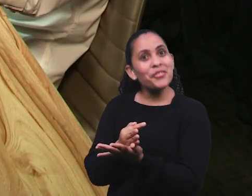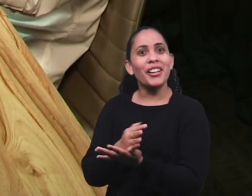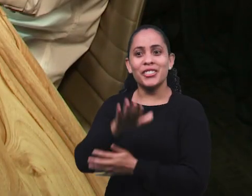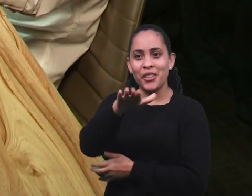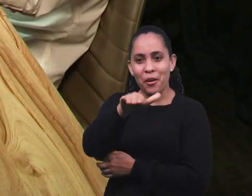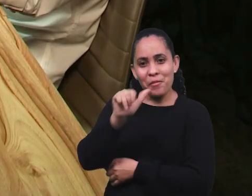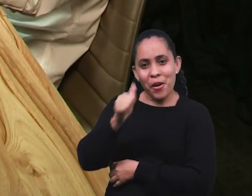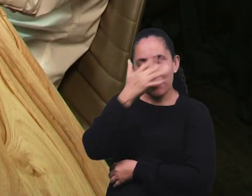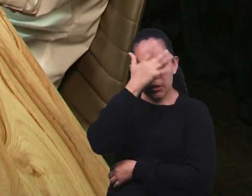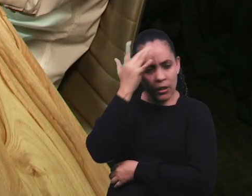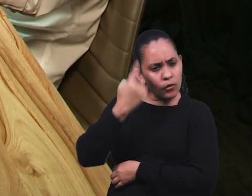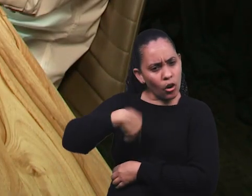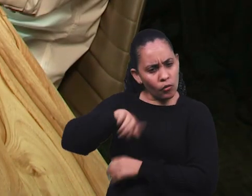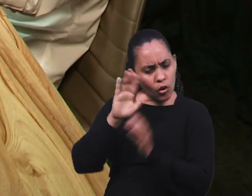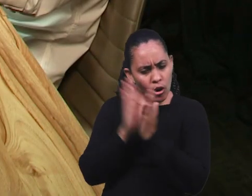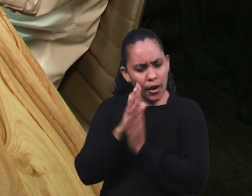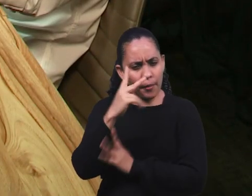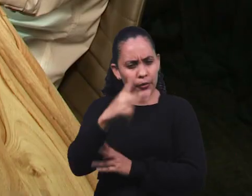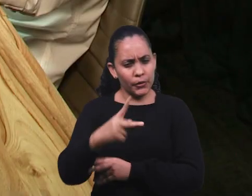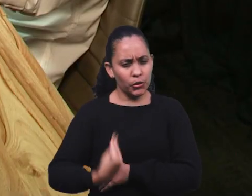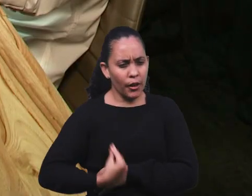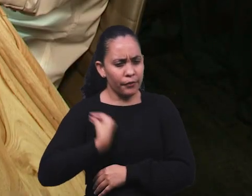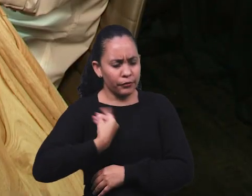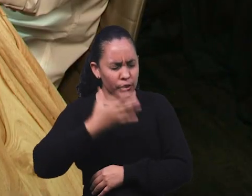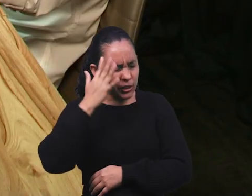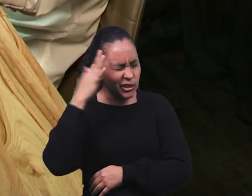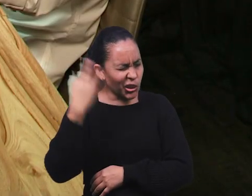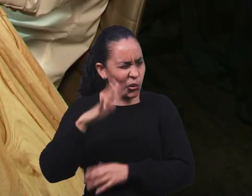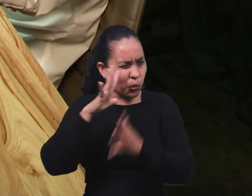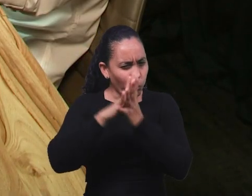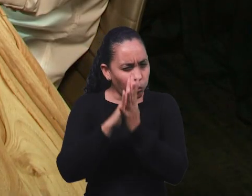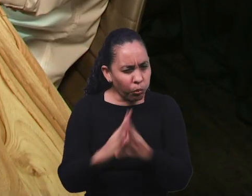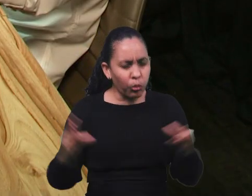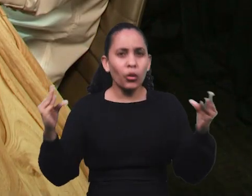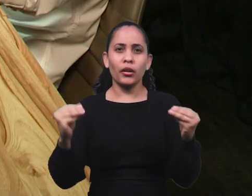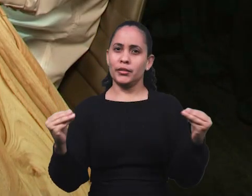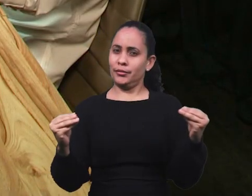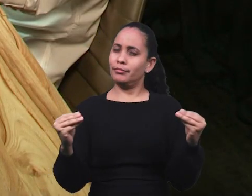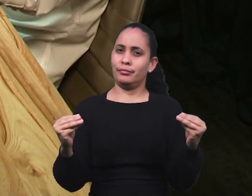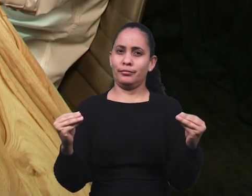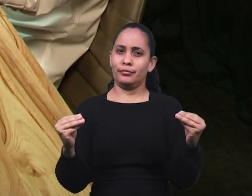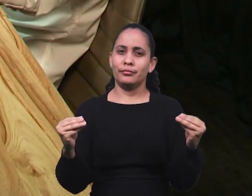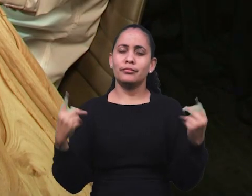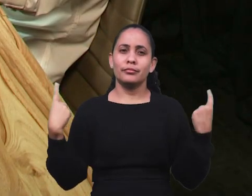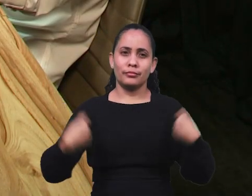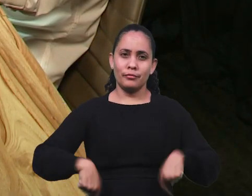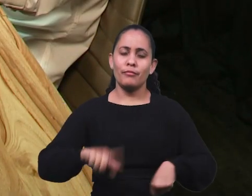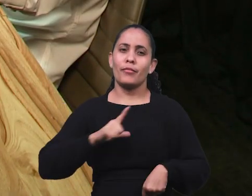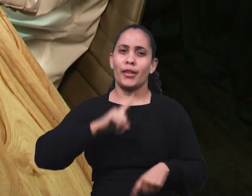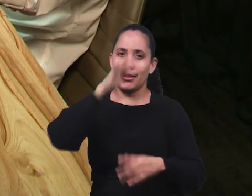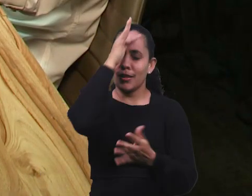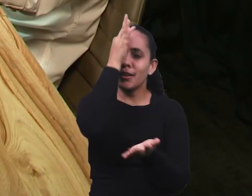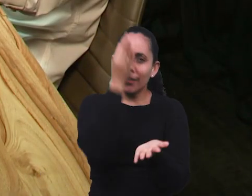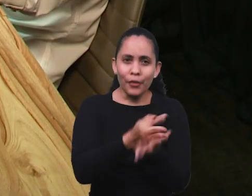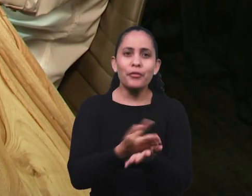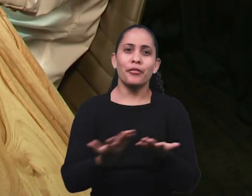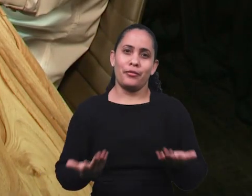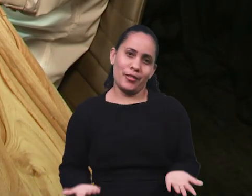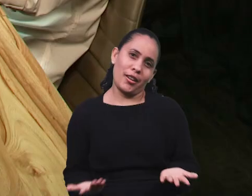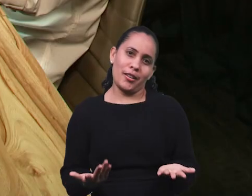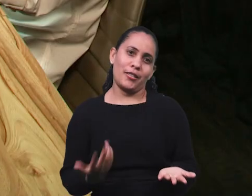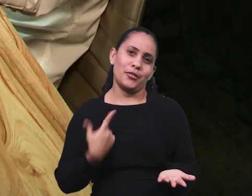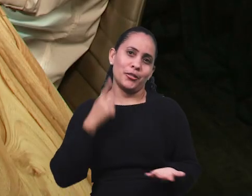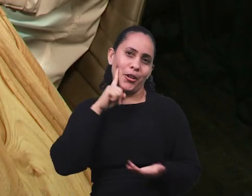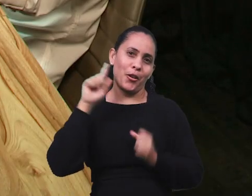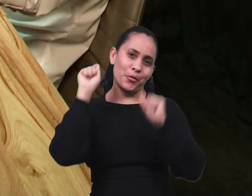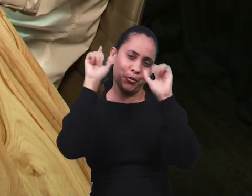Você chamar alguém ali e falar, vou orar por você para que essa dor vá embora, vamos repreender essa dor. Você teve fé e o